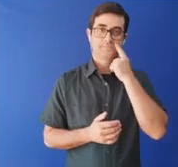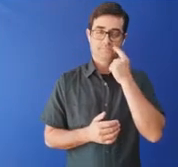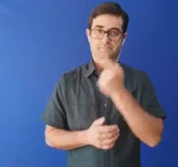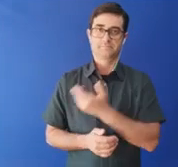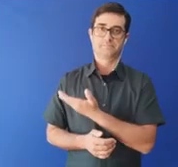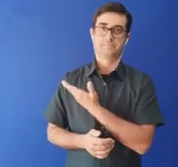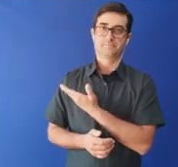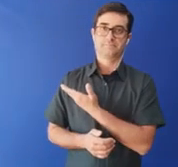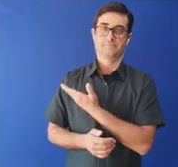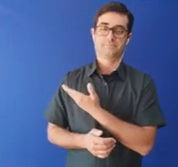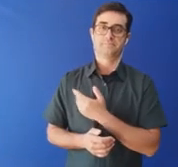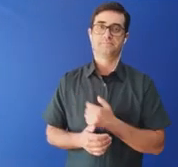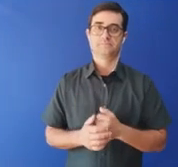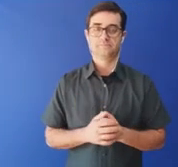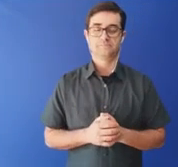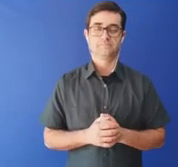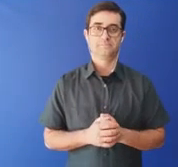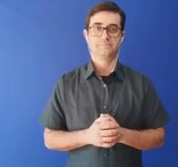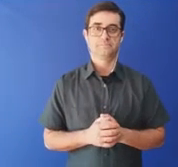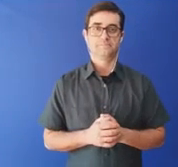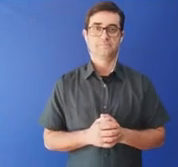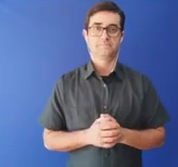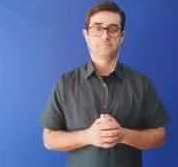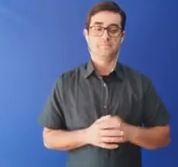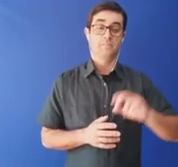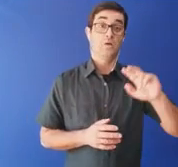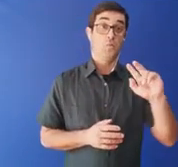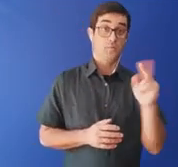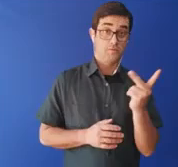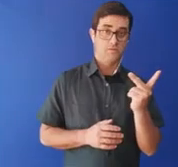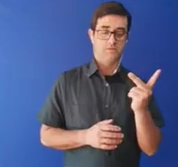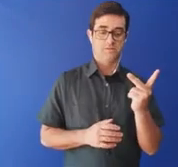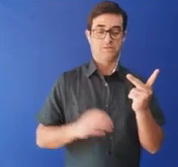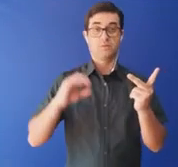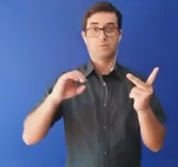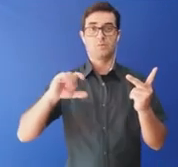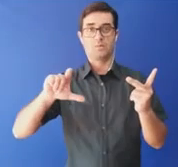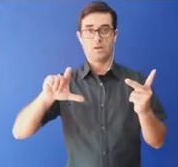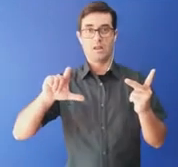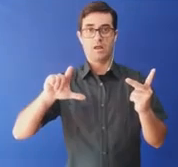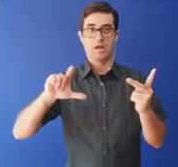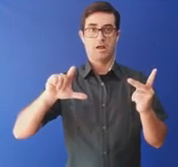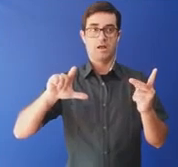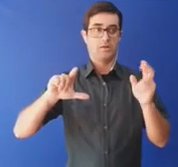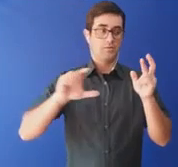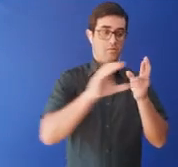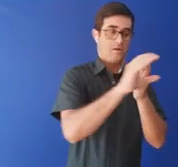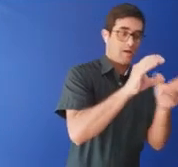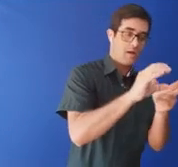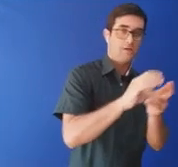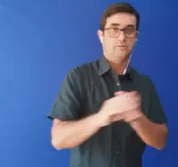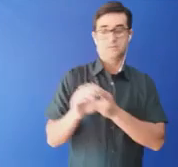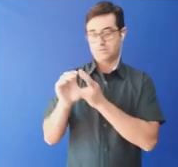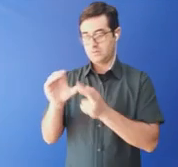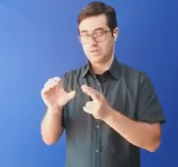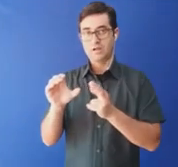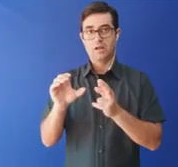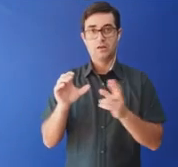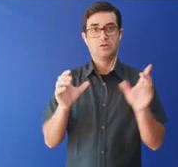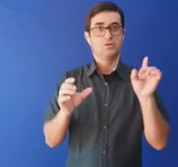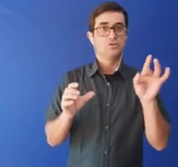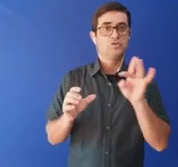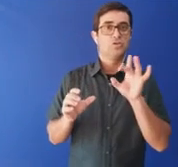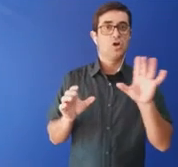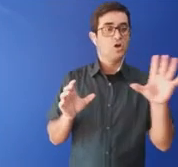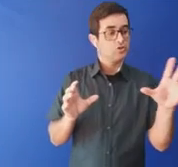hidrogênio. Quando eu vou ligar o hidrogênio ao cloro, eu só somo os dois raios, que eu vou ter